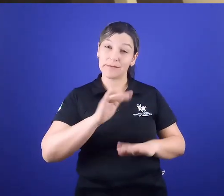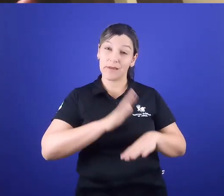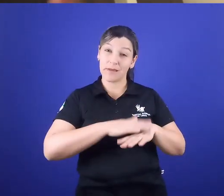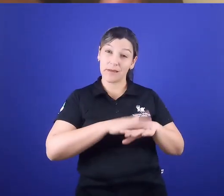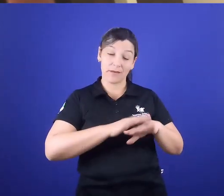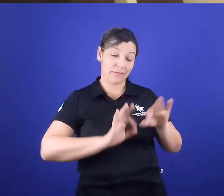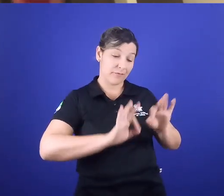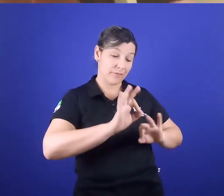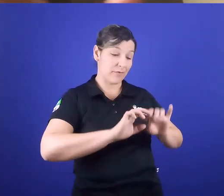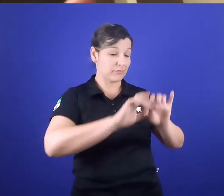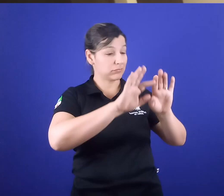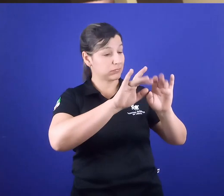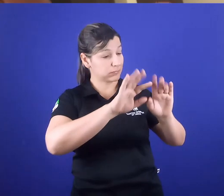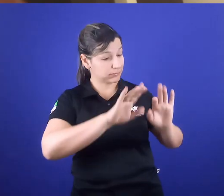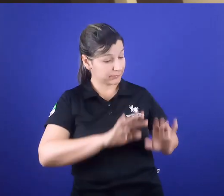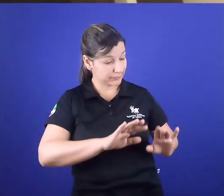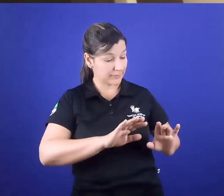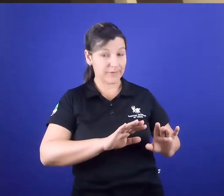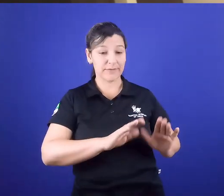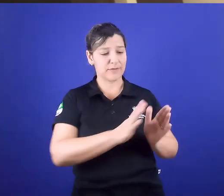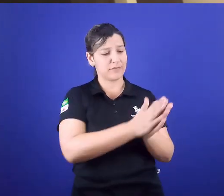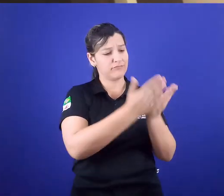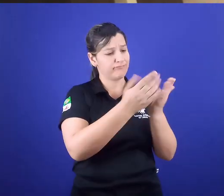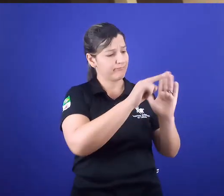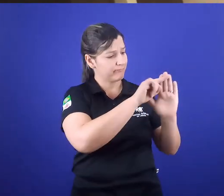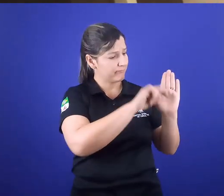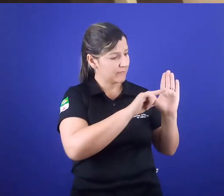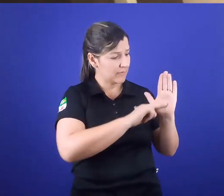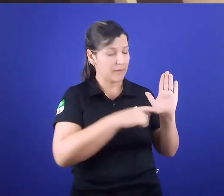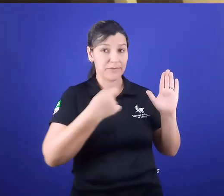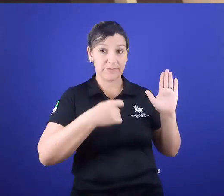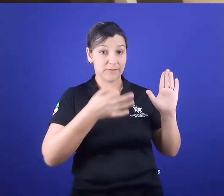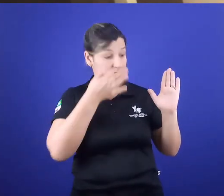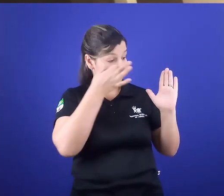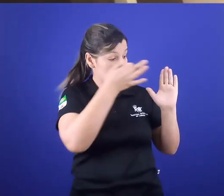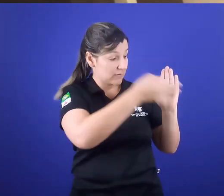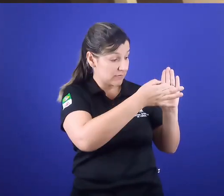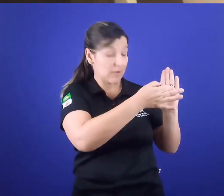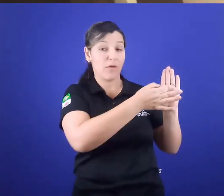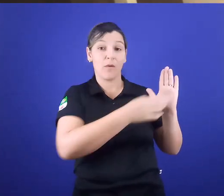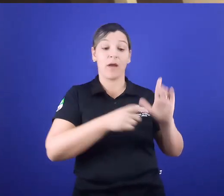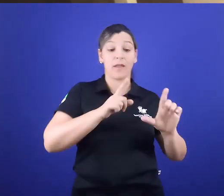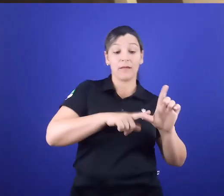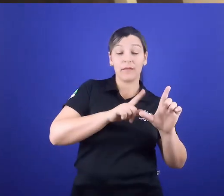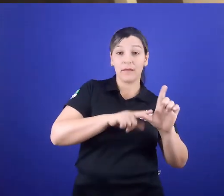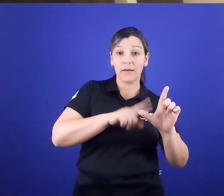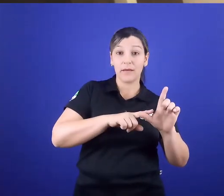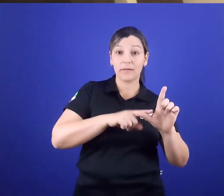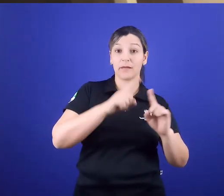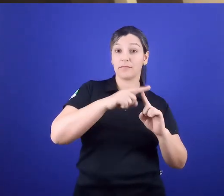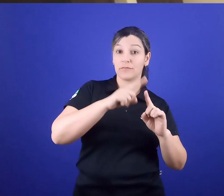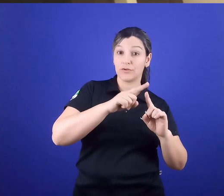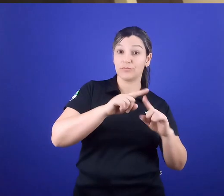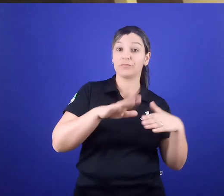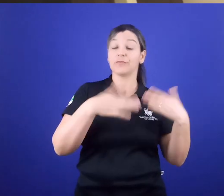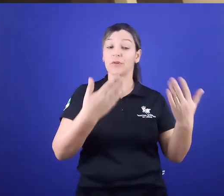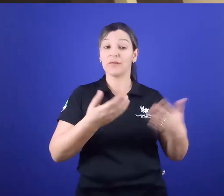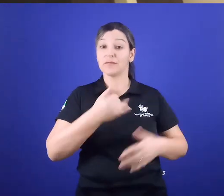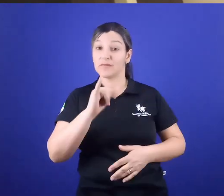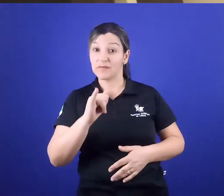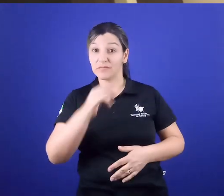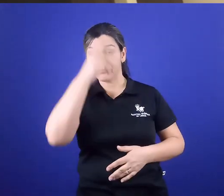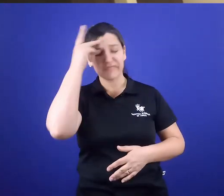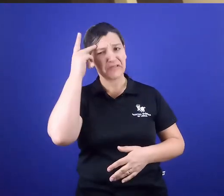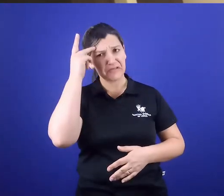de fundo, letra, se vai aparecer bem, se as pessoas vão conseguir ler. Eu coloquei para vocês aí nos